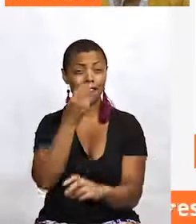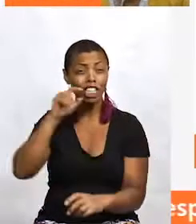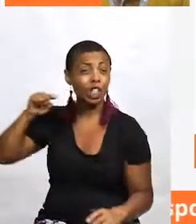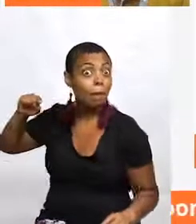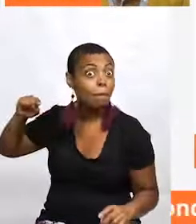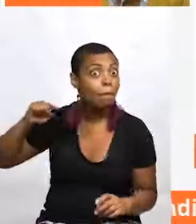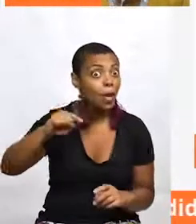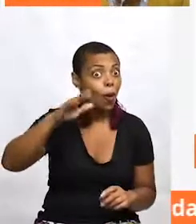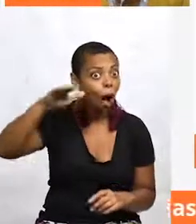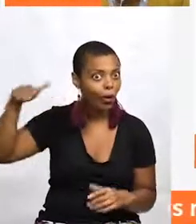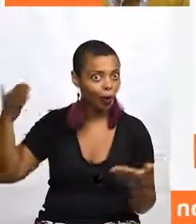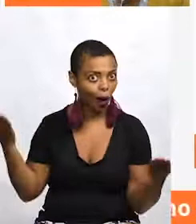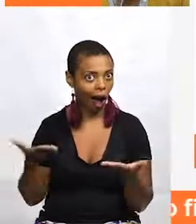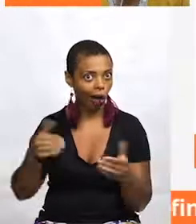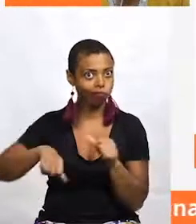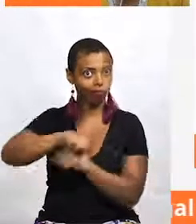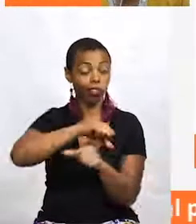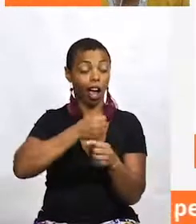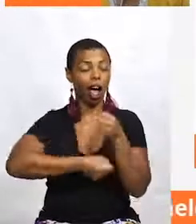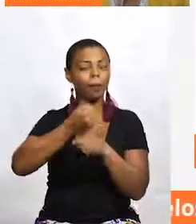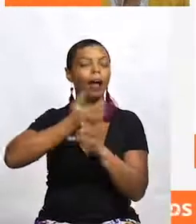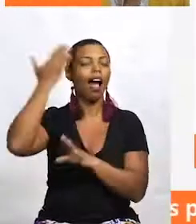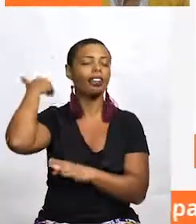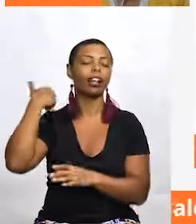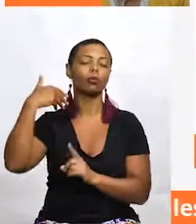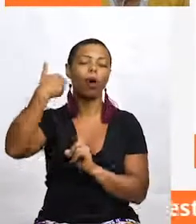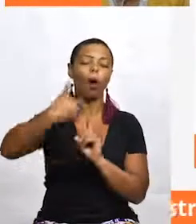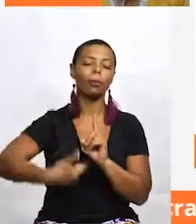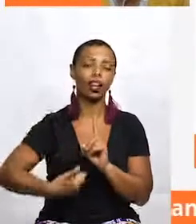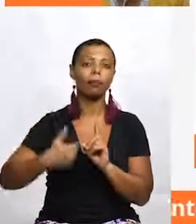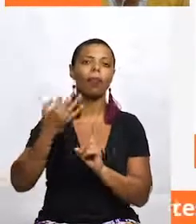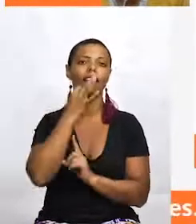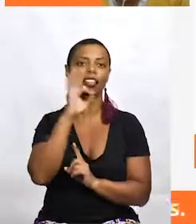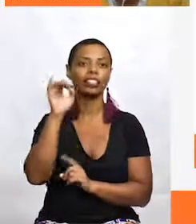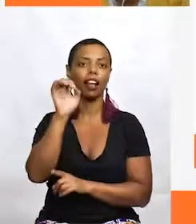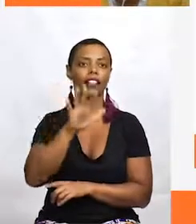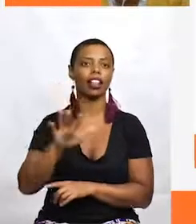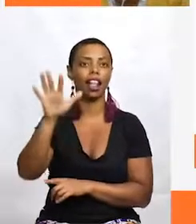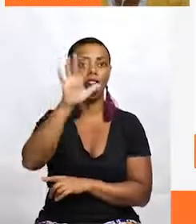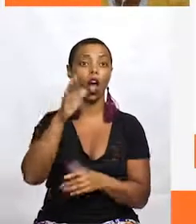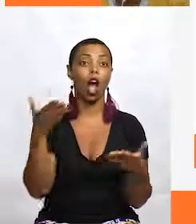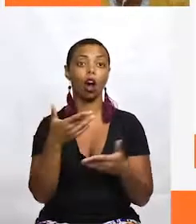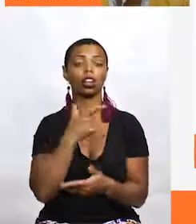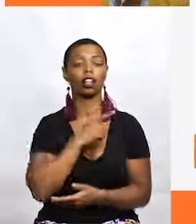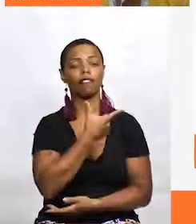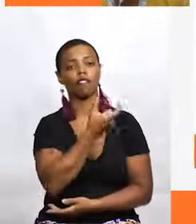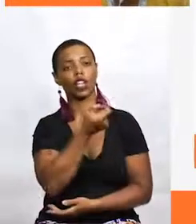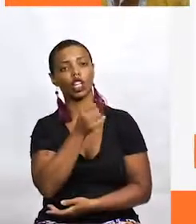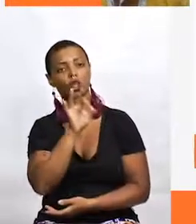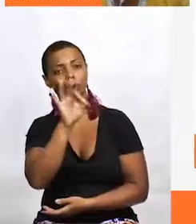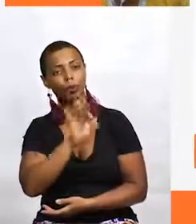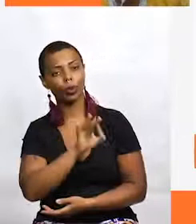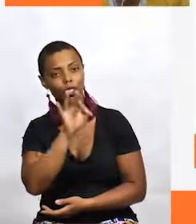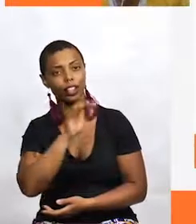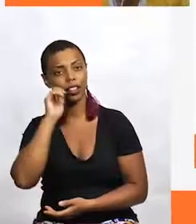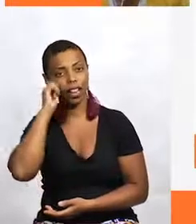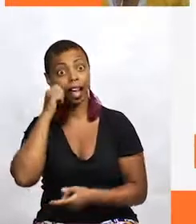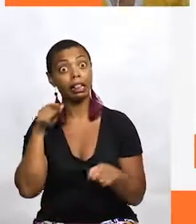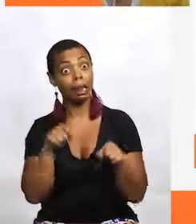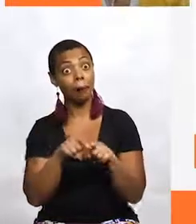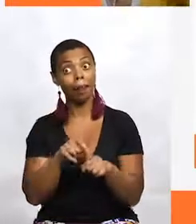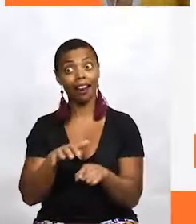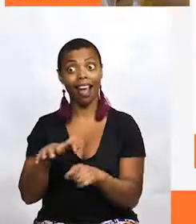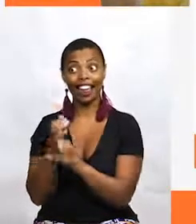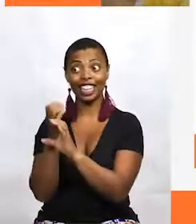eu fui homenageada pela Física da Federal, e já está na ordem de 20% de negros, inclusive na Engenharia